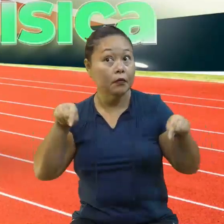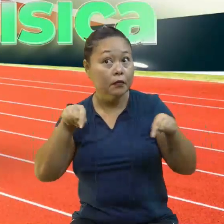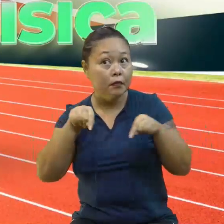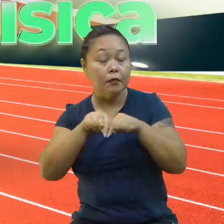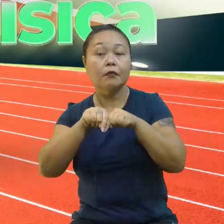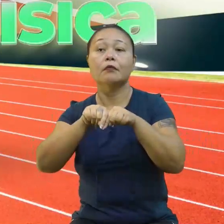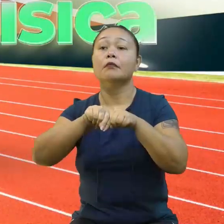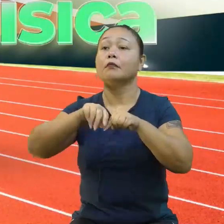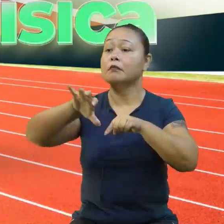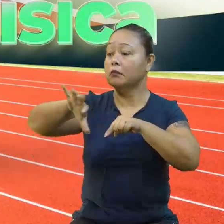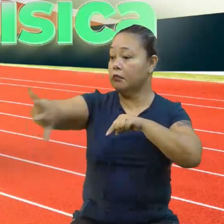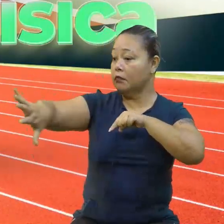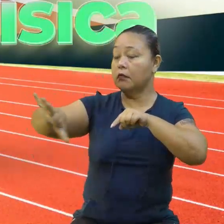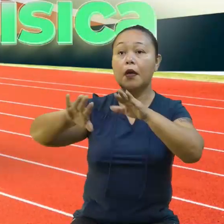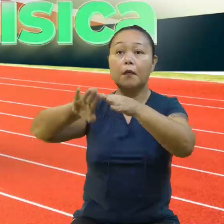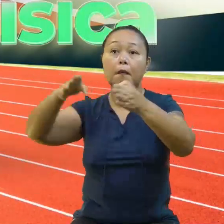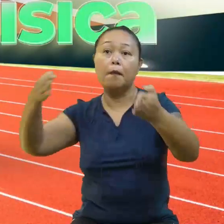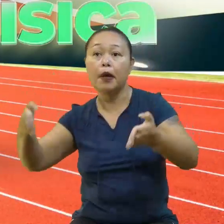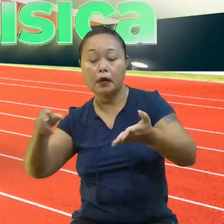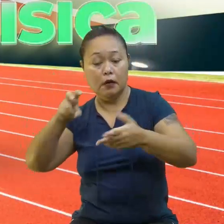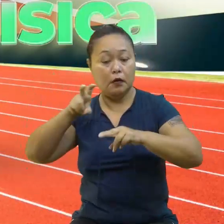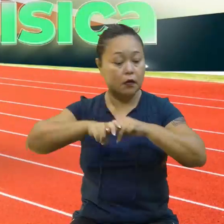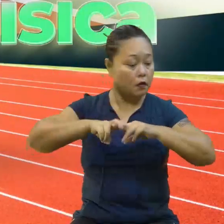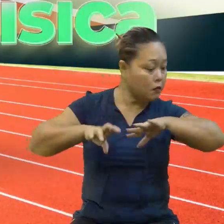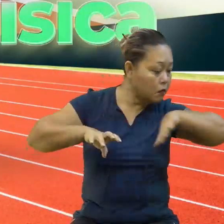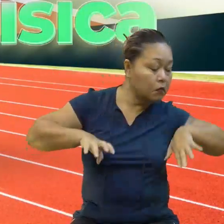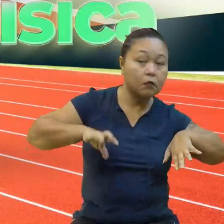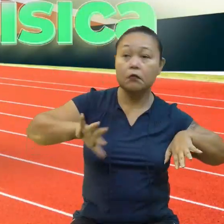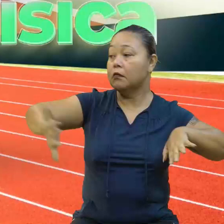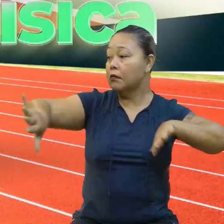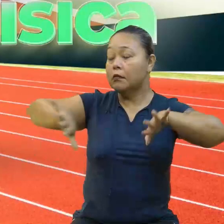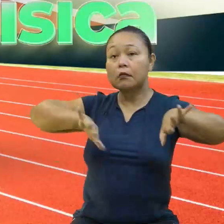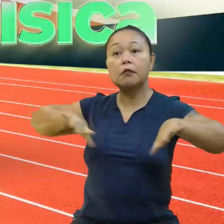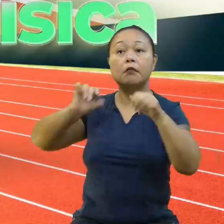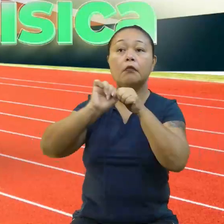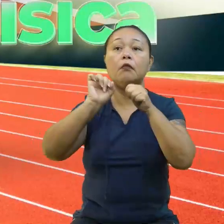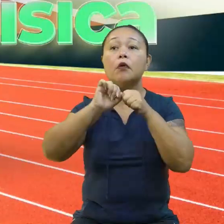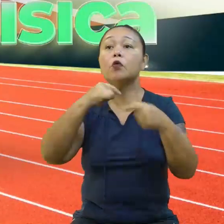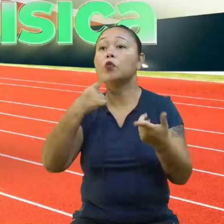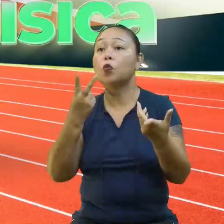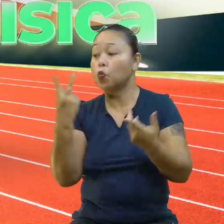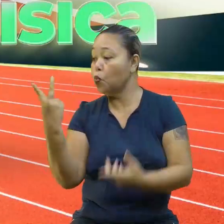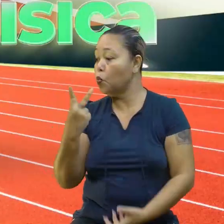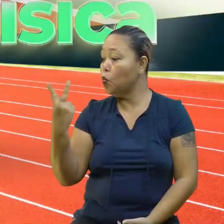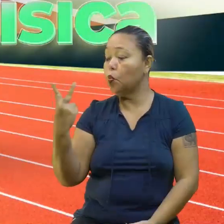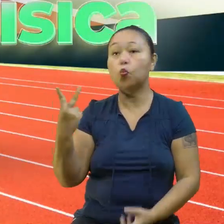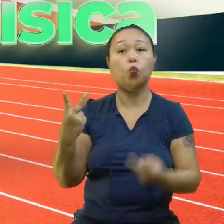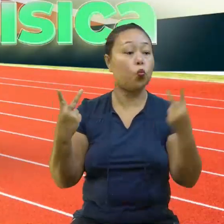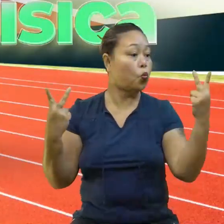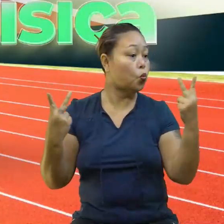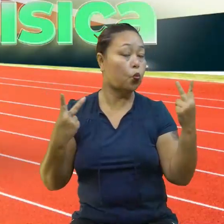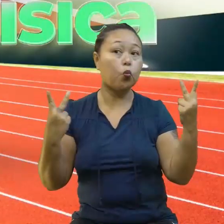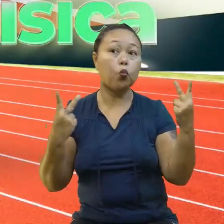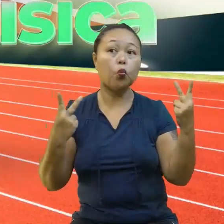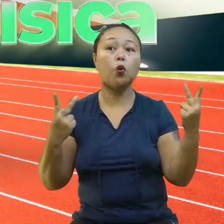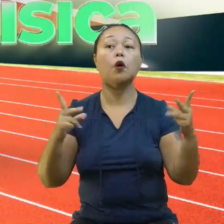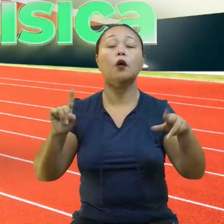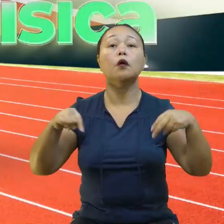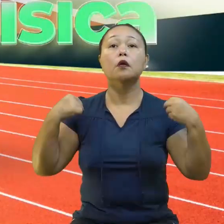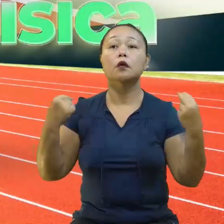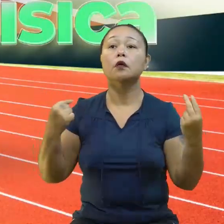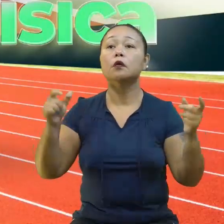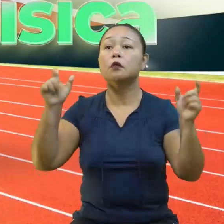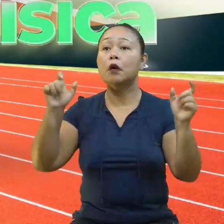separa, afasta a mesa, afasta a cadeira, separa um canto. Vê uma dupla, porque você vai fazer em dupla. Se você estiver na